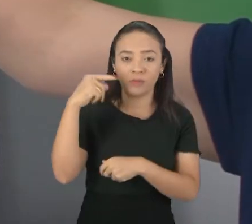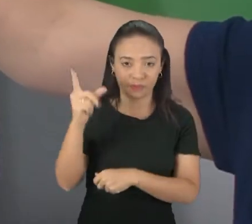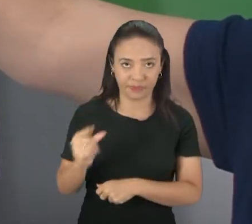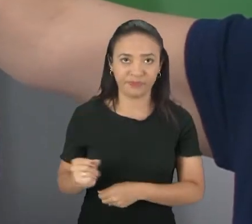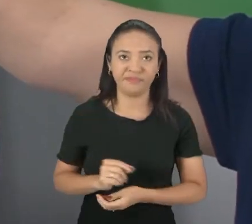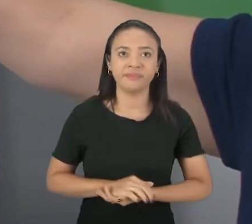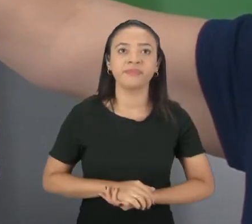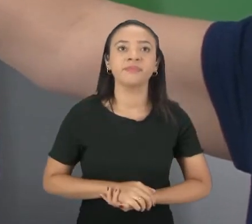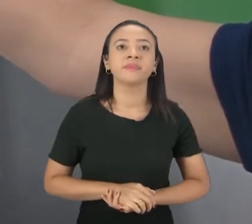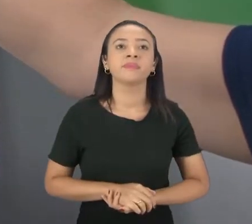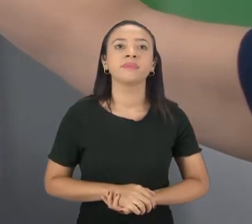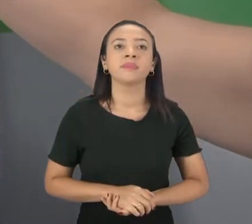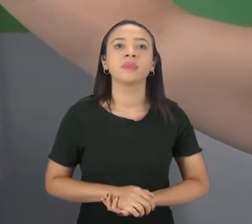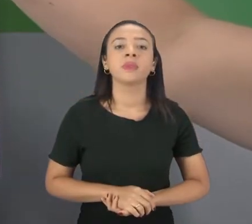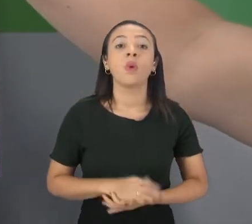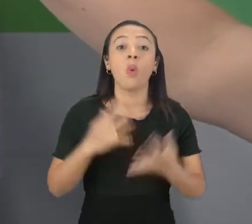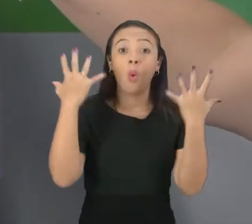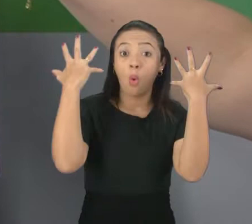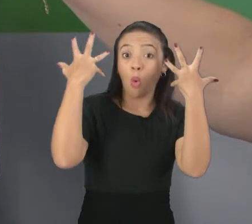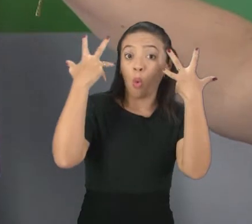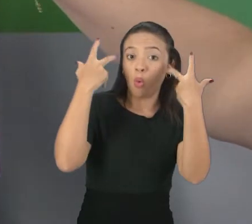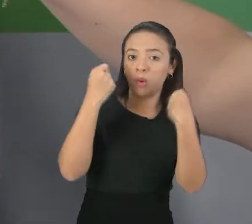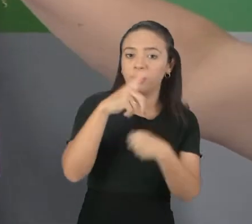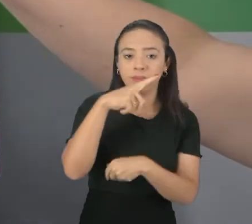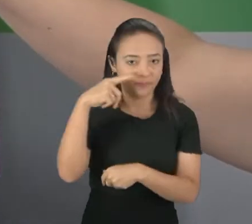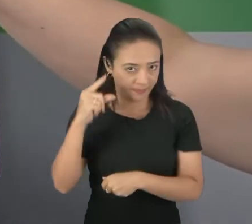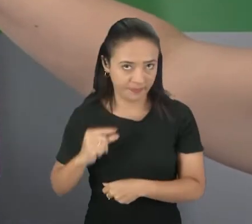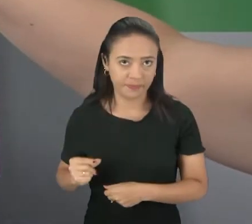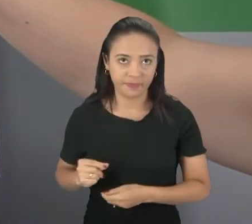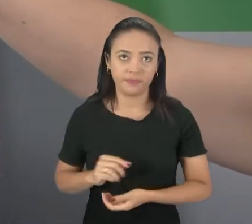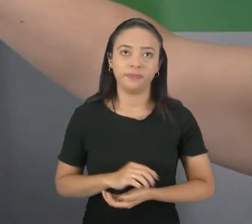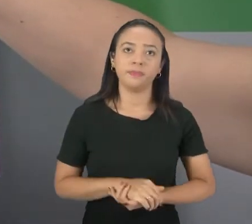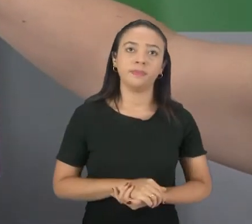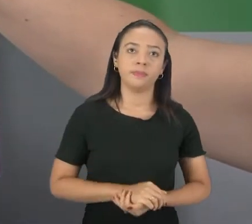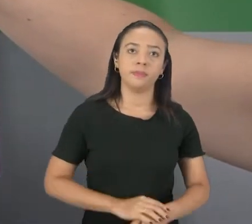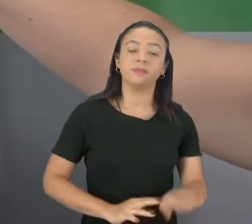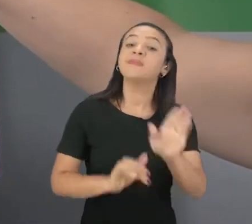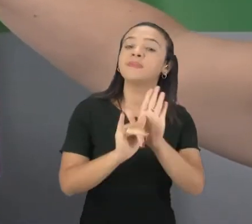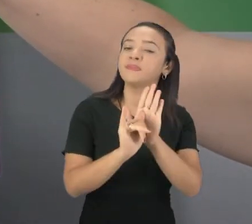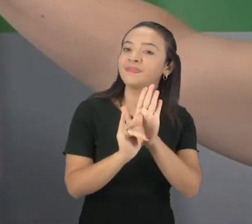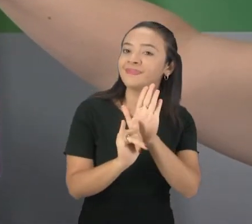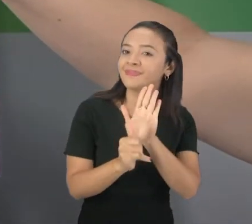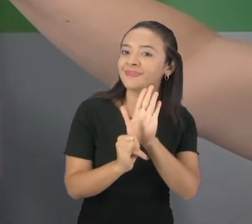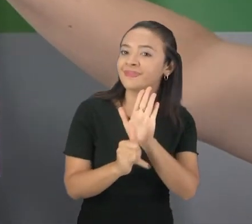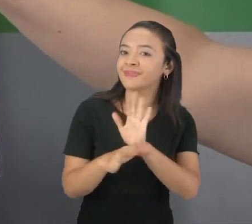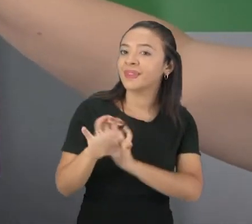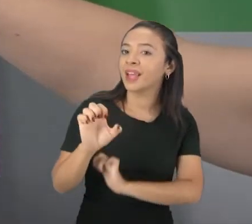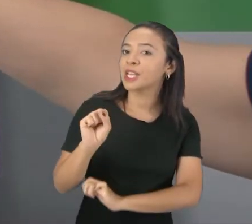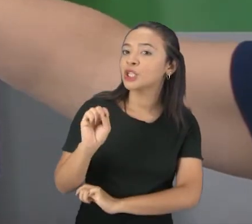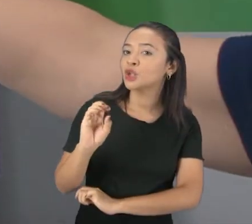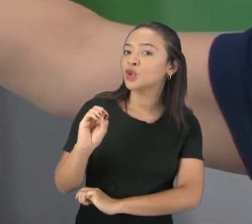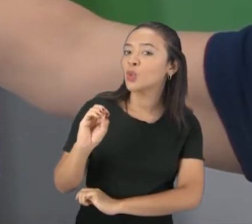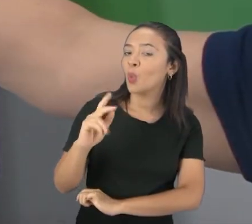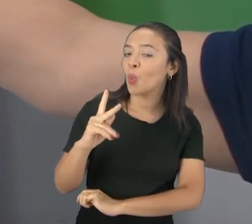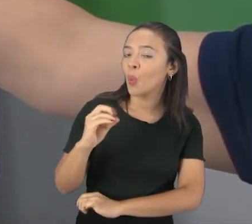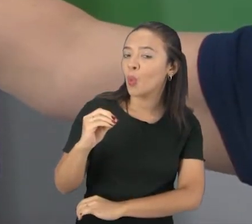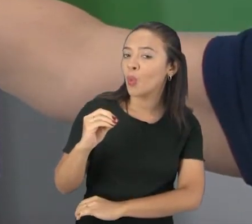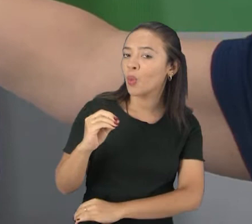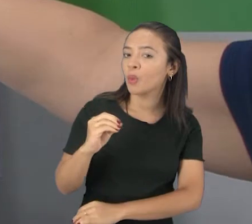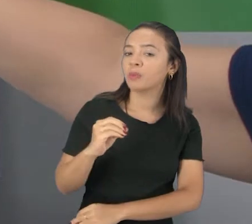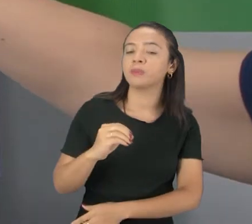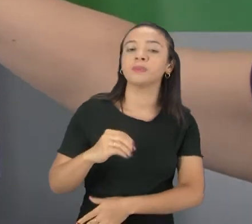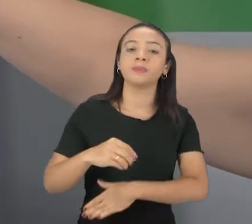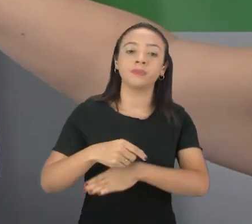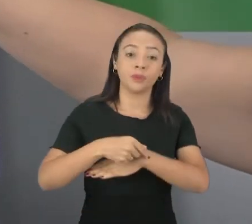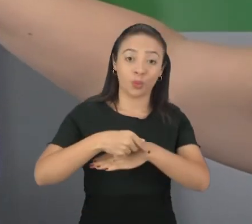aqui comigo. O leão e o ratinho. Essa fábula, né, é de Esopo, né?